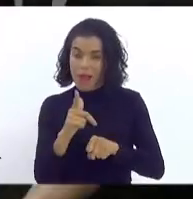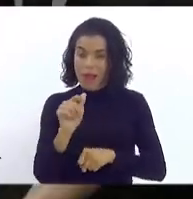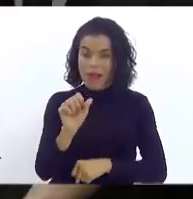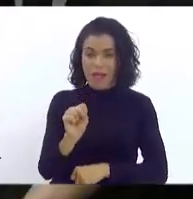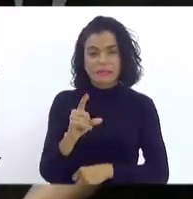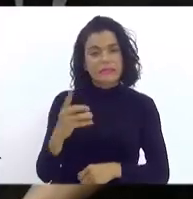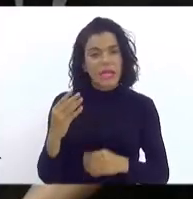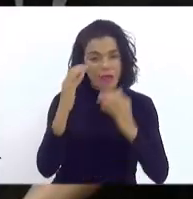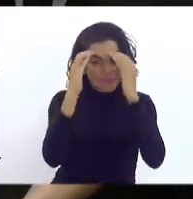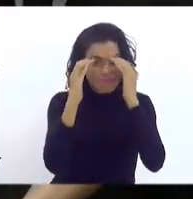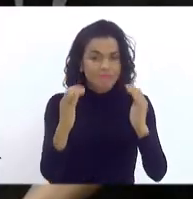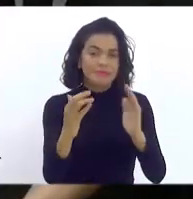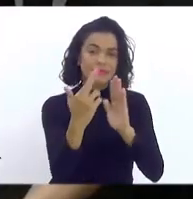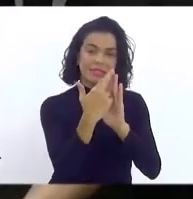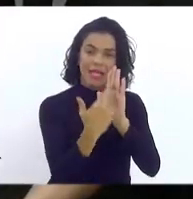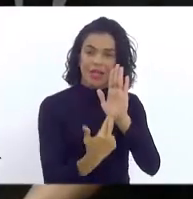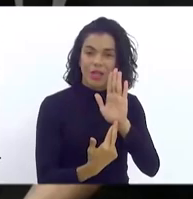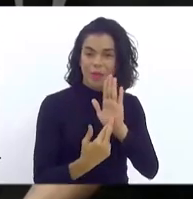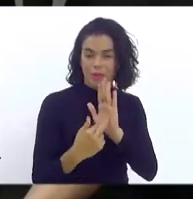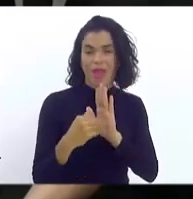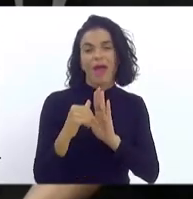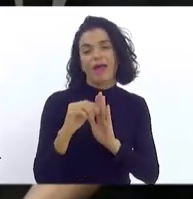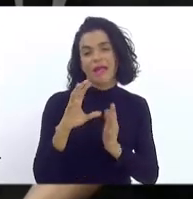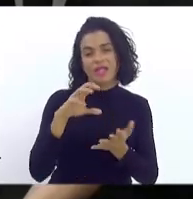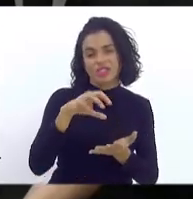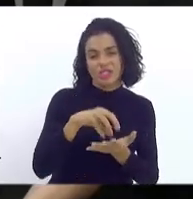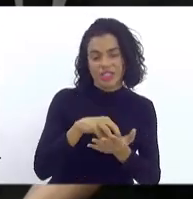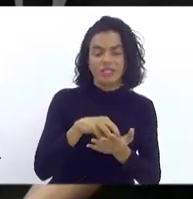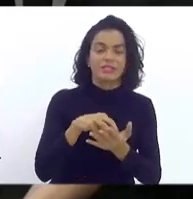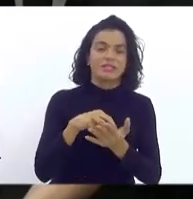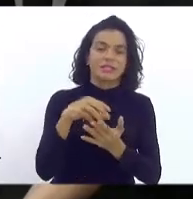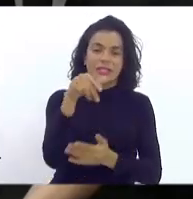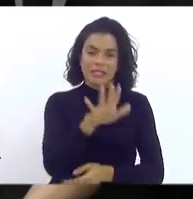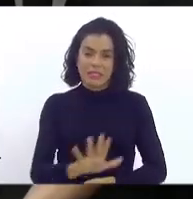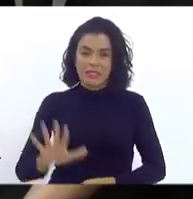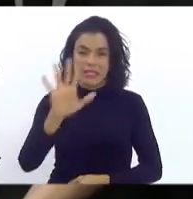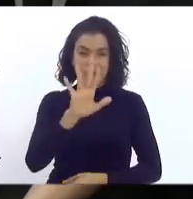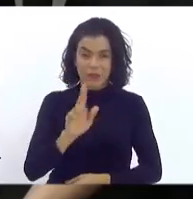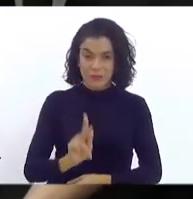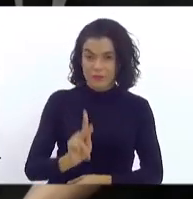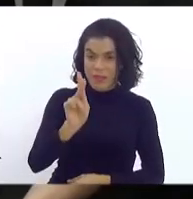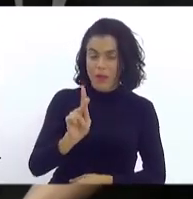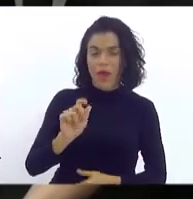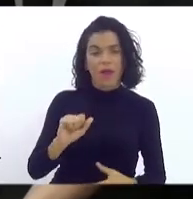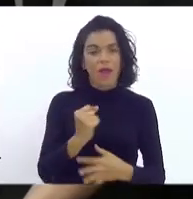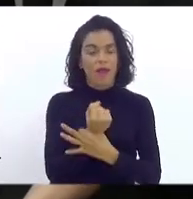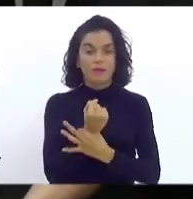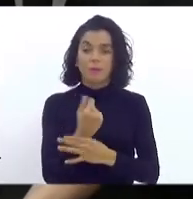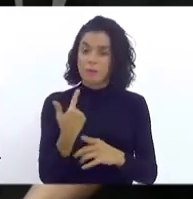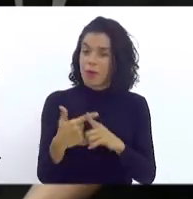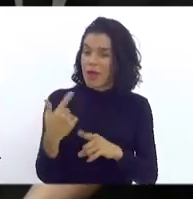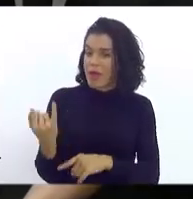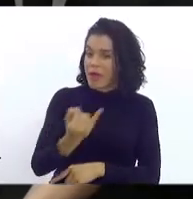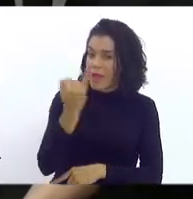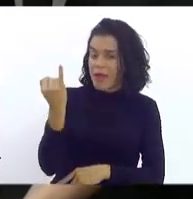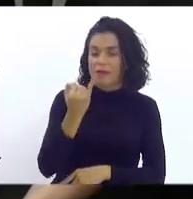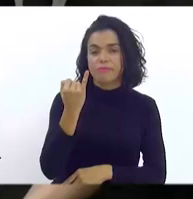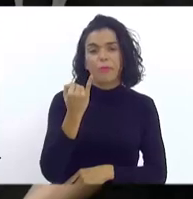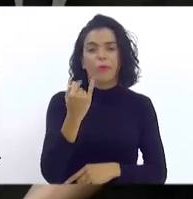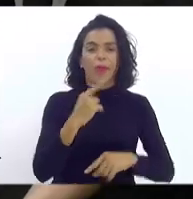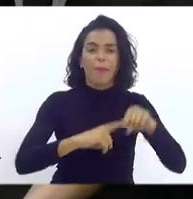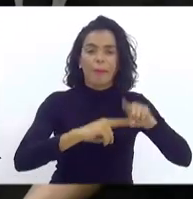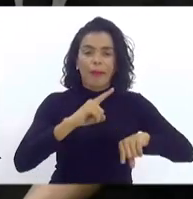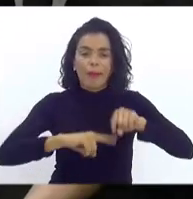normas da ANP, da Agência Nacional de Petróleo, que são definidas para entrega. Porque isso é muito importante, porque os